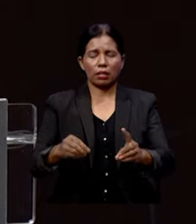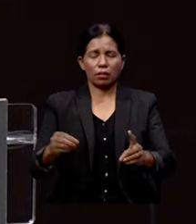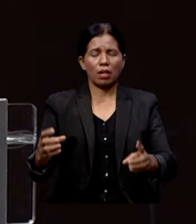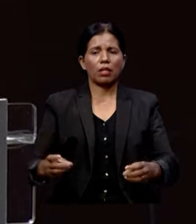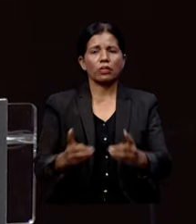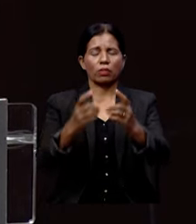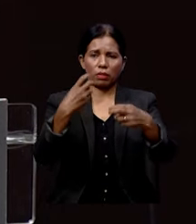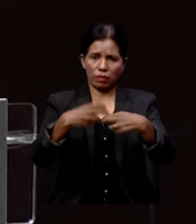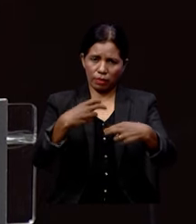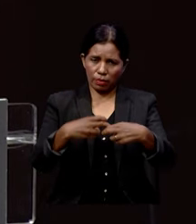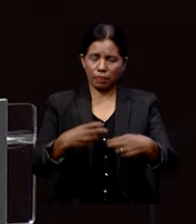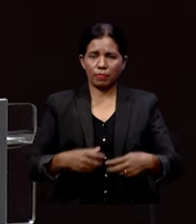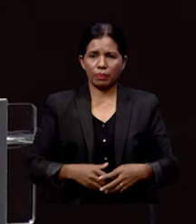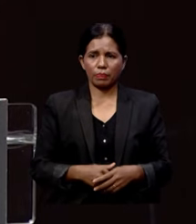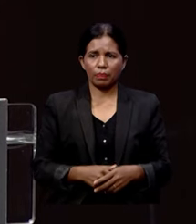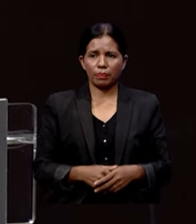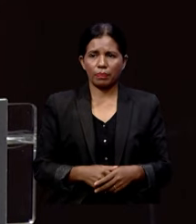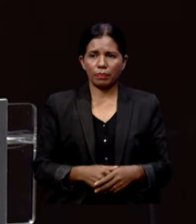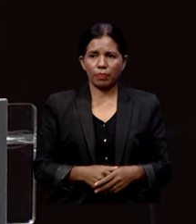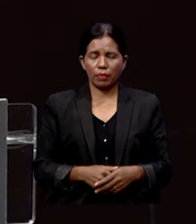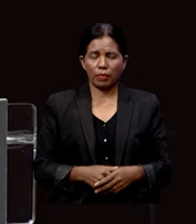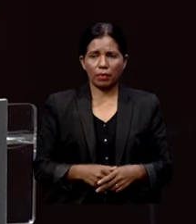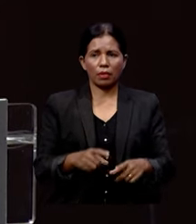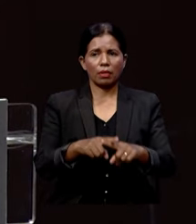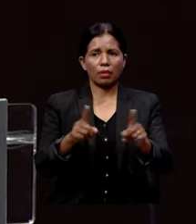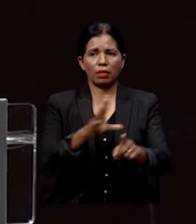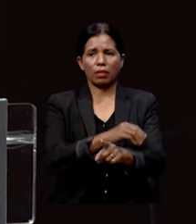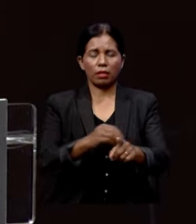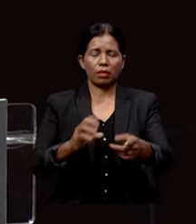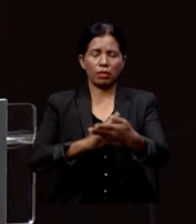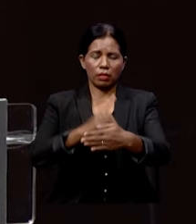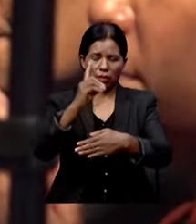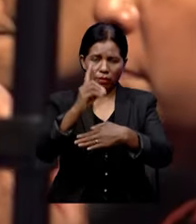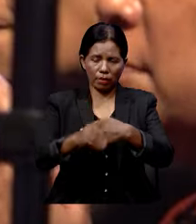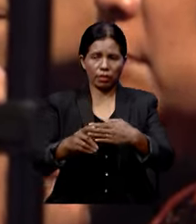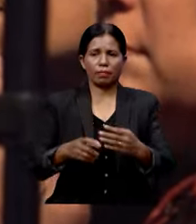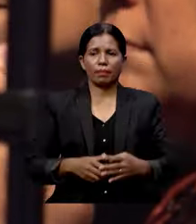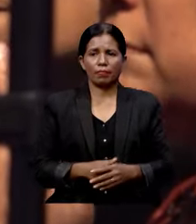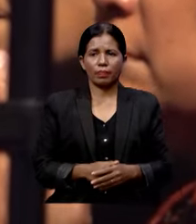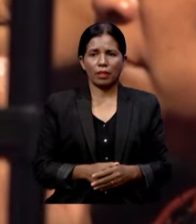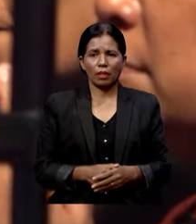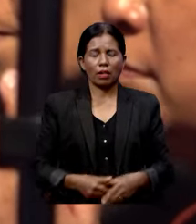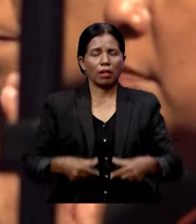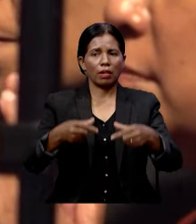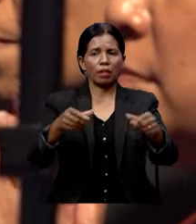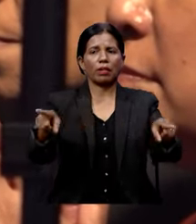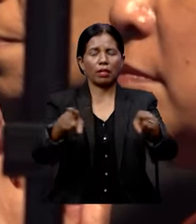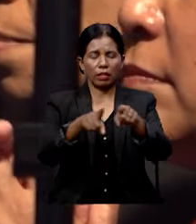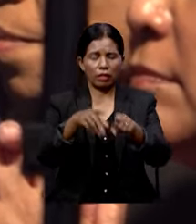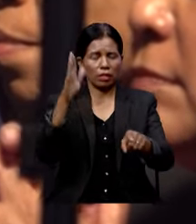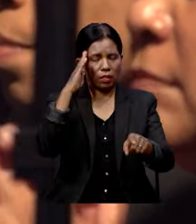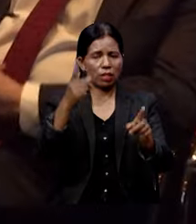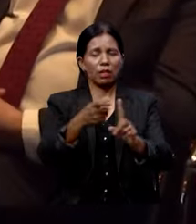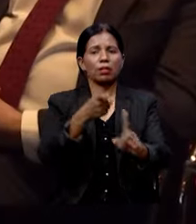do meu percurso, pelo qual sou hoje homenageado. Prêmios Lusófonos no dá reconhecimento ida